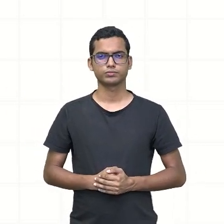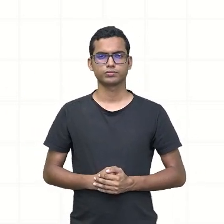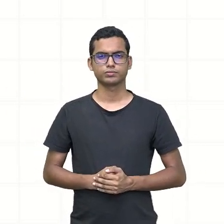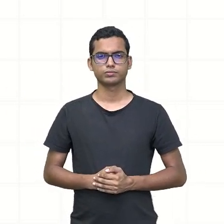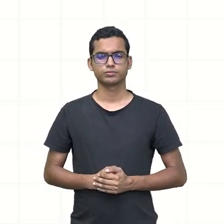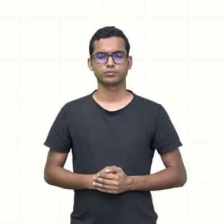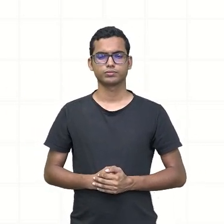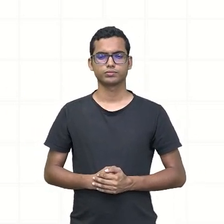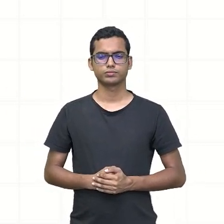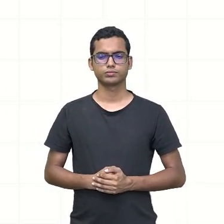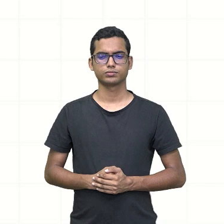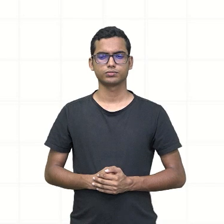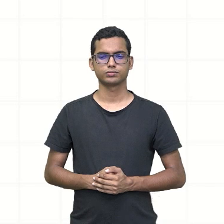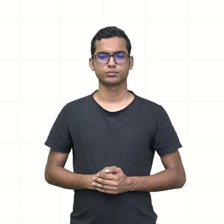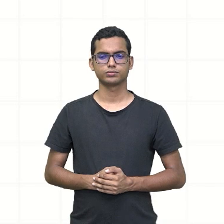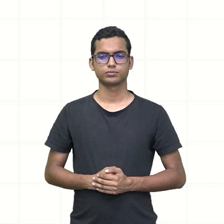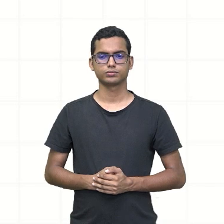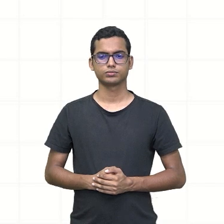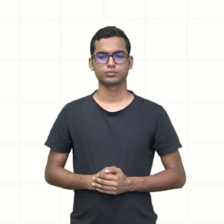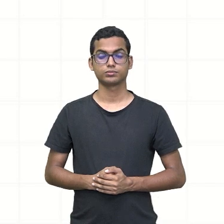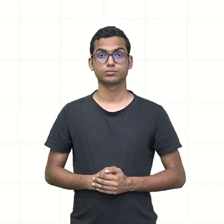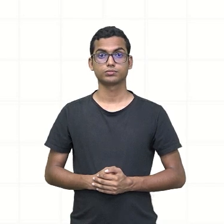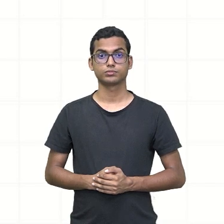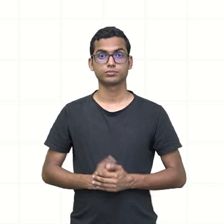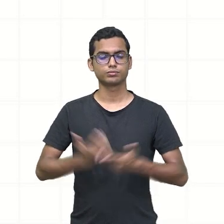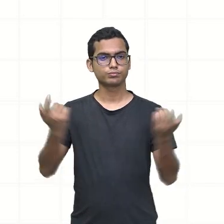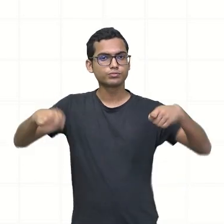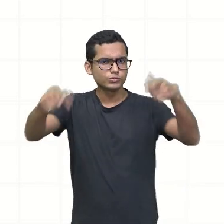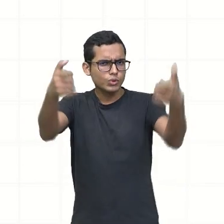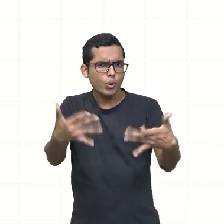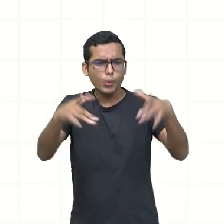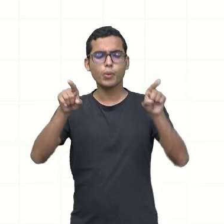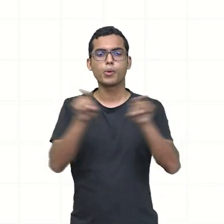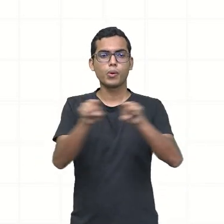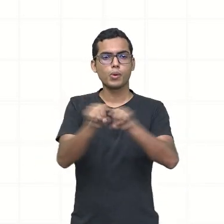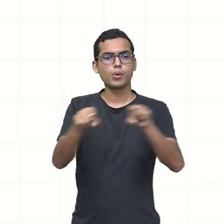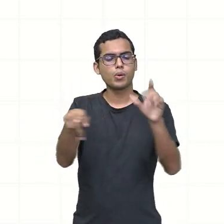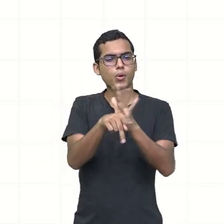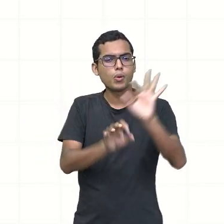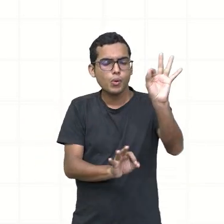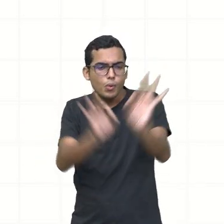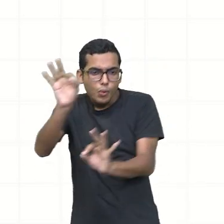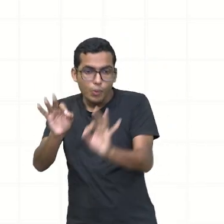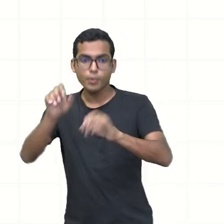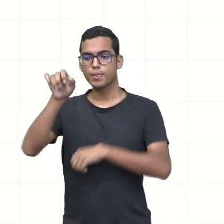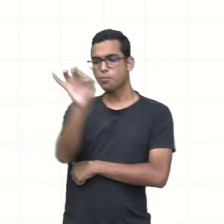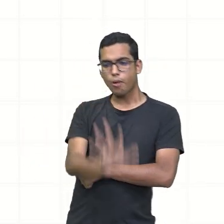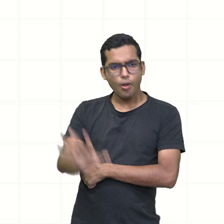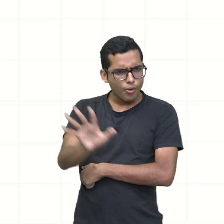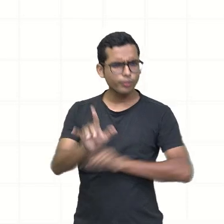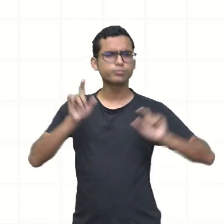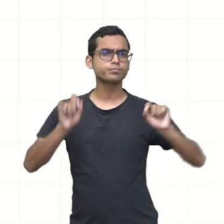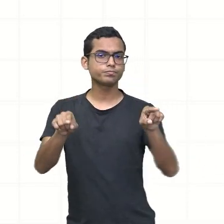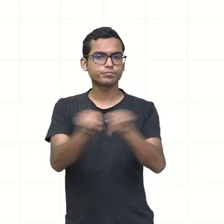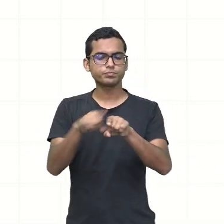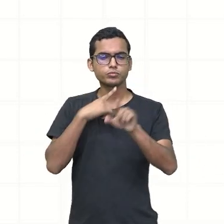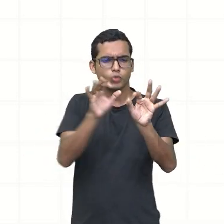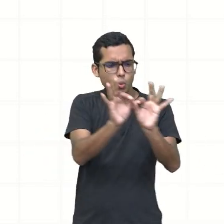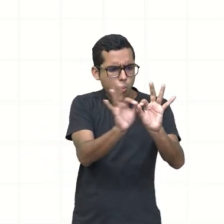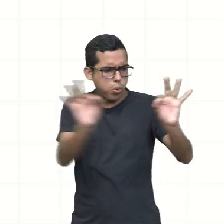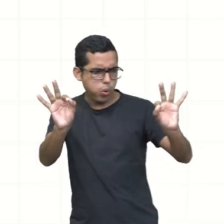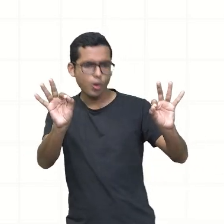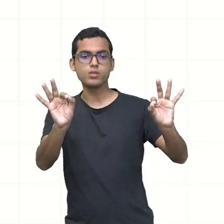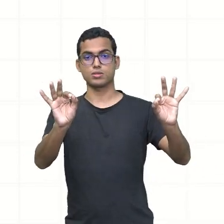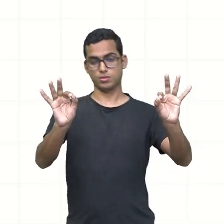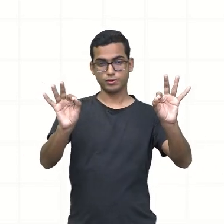Olha só o que diz aqui a outra definição. Podemos dizer que o plano é um espaço entre linhas retas que formam as bordas